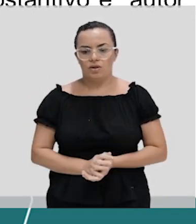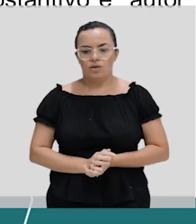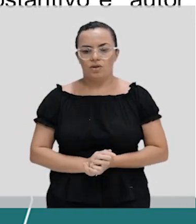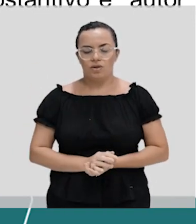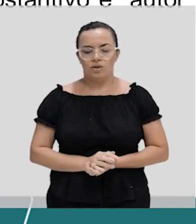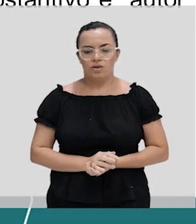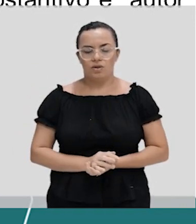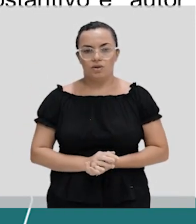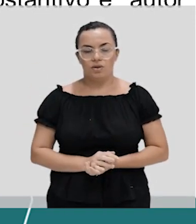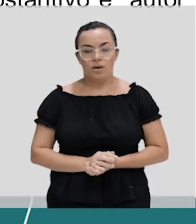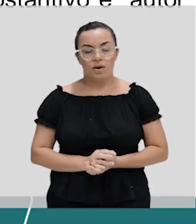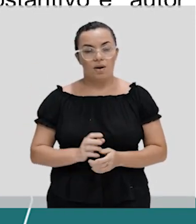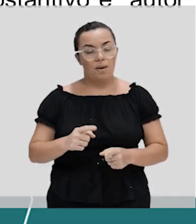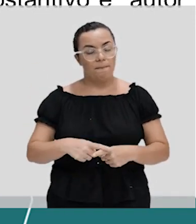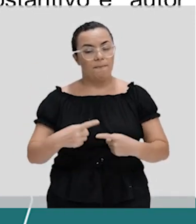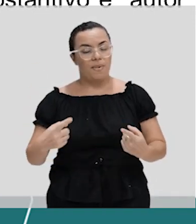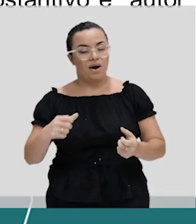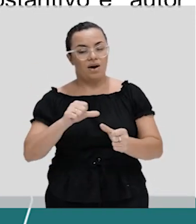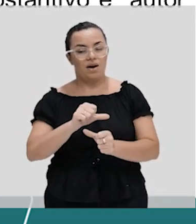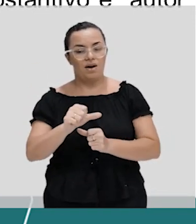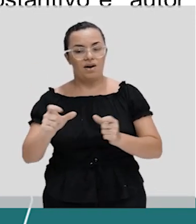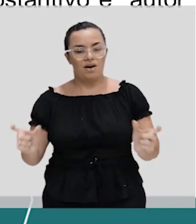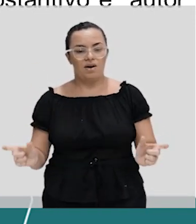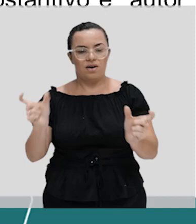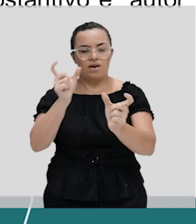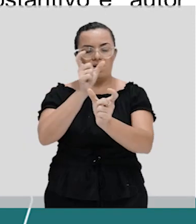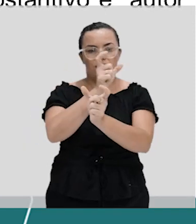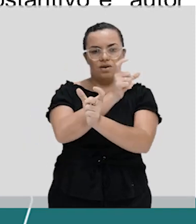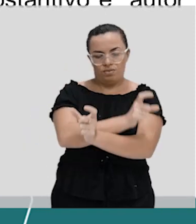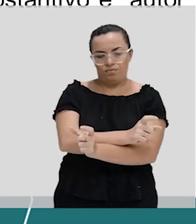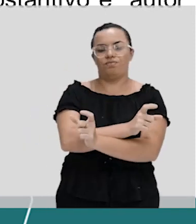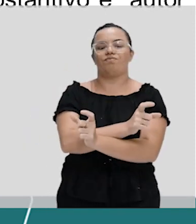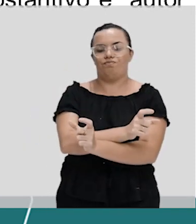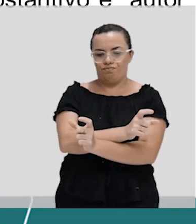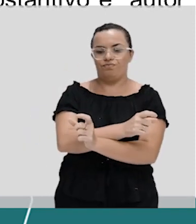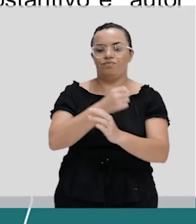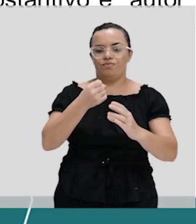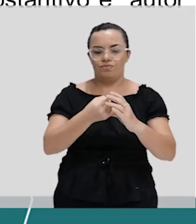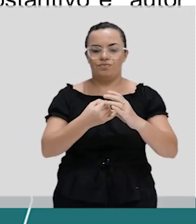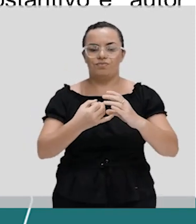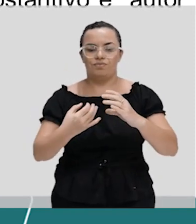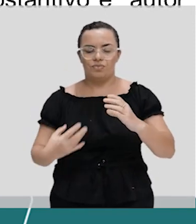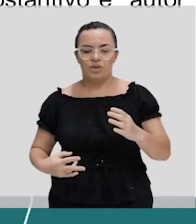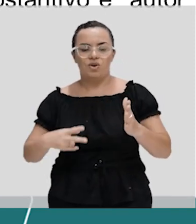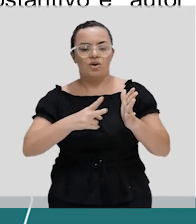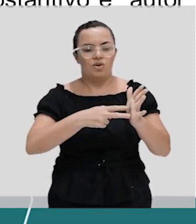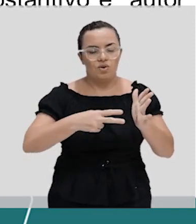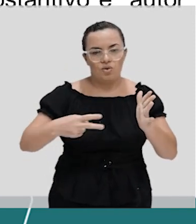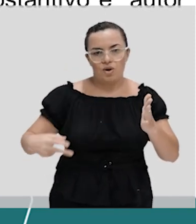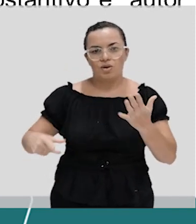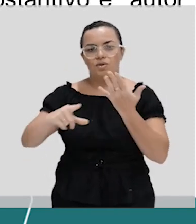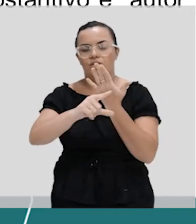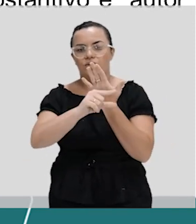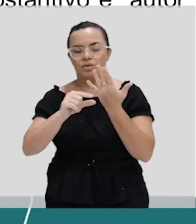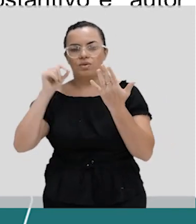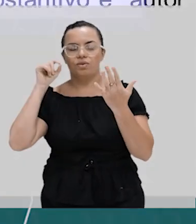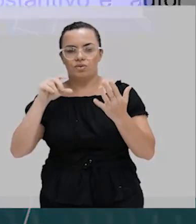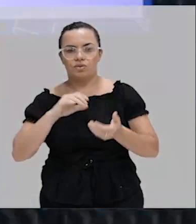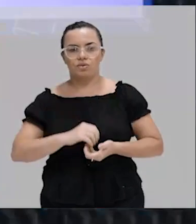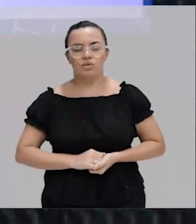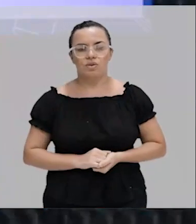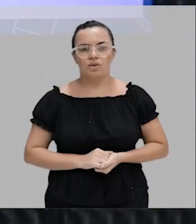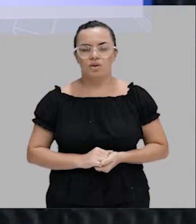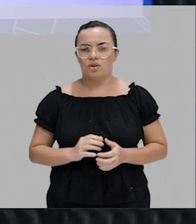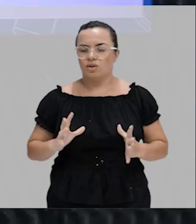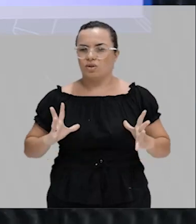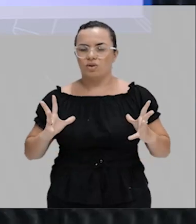seja o substantivo e autor seja o adjetivo, que caracteriza o vocábulo autor. Então, turma,